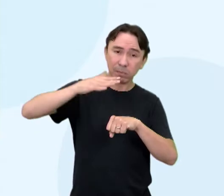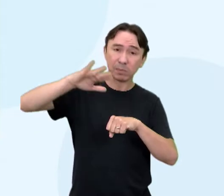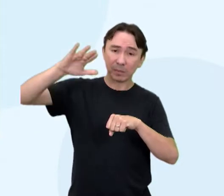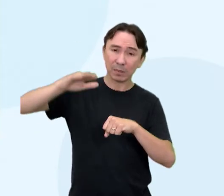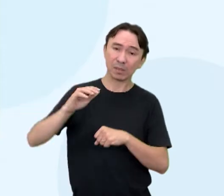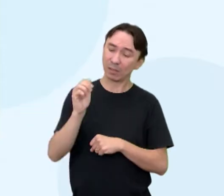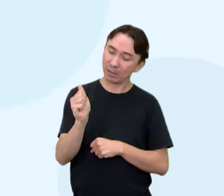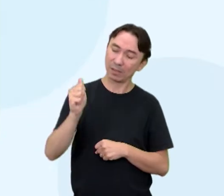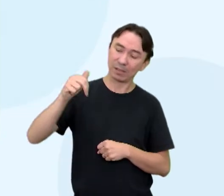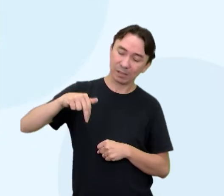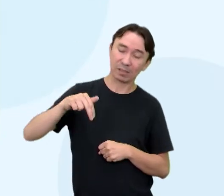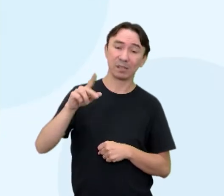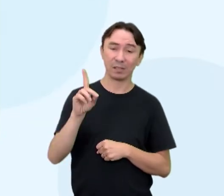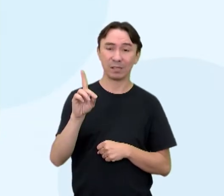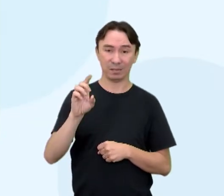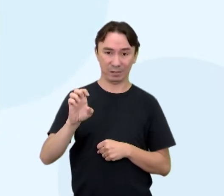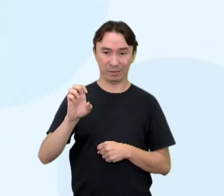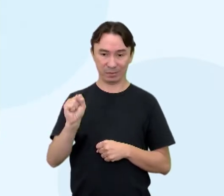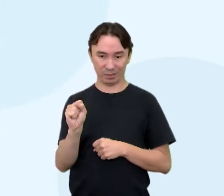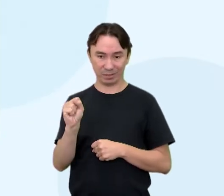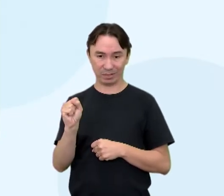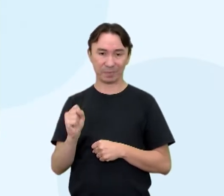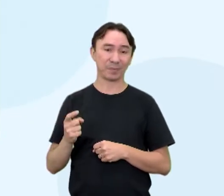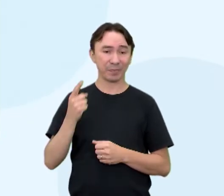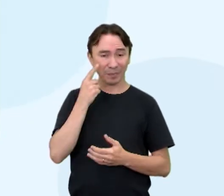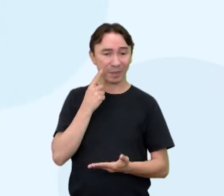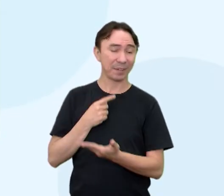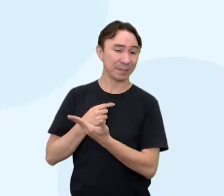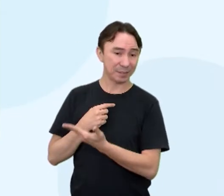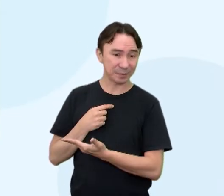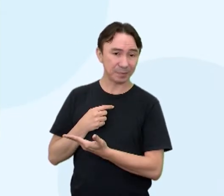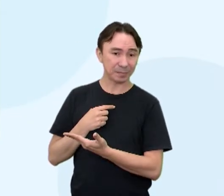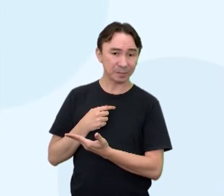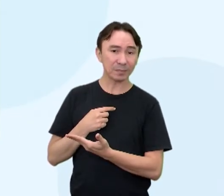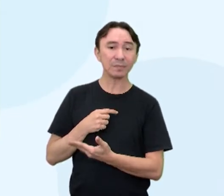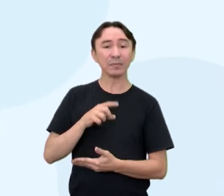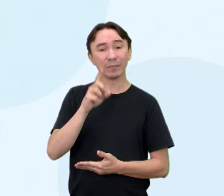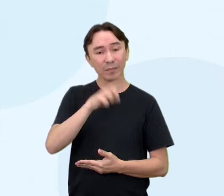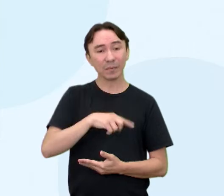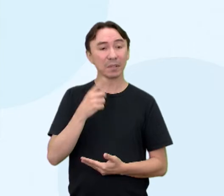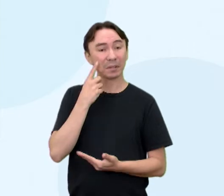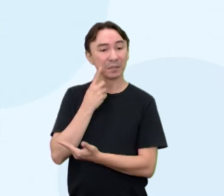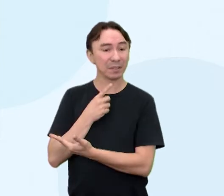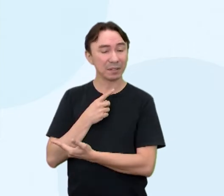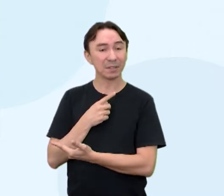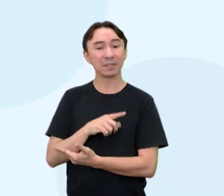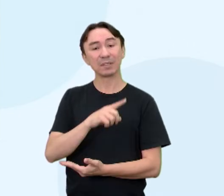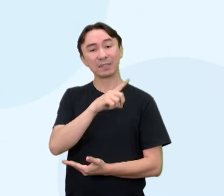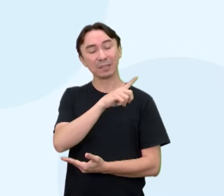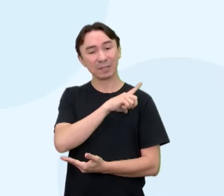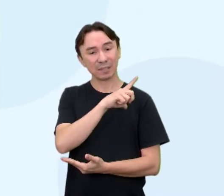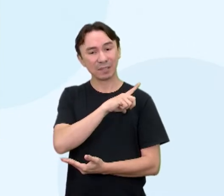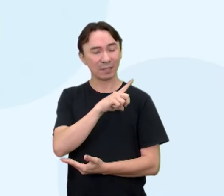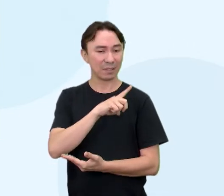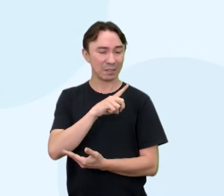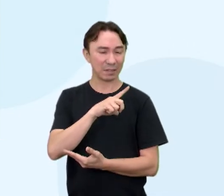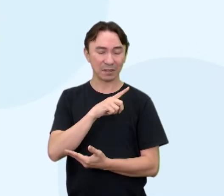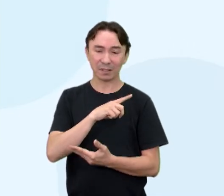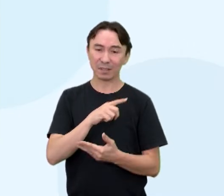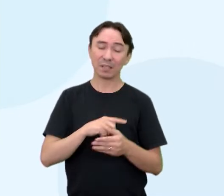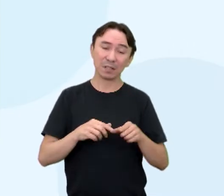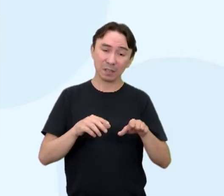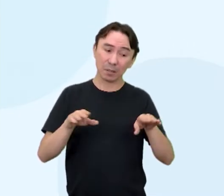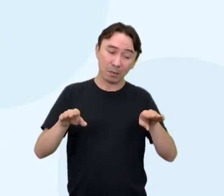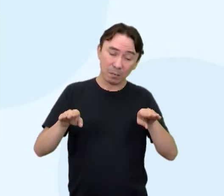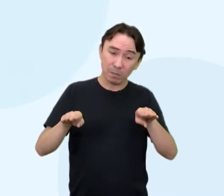dos Andes, né, através do processo que é chamado de subducção, que na verdade é o encontro de uma